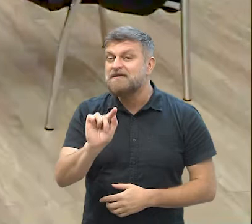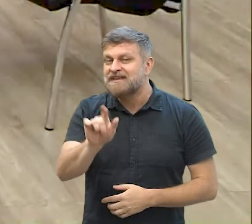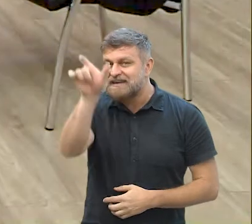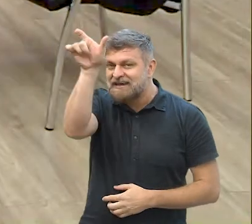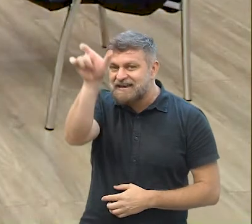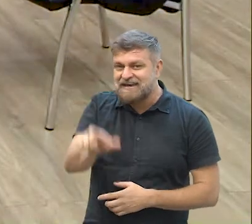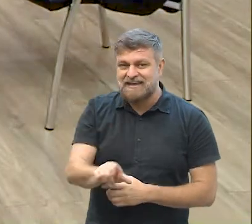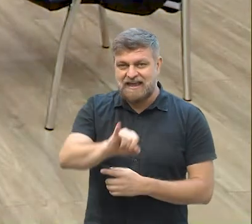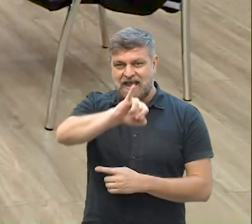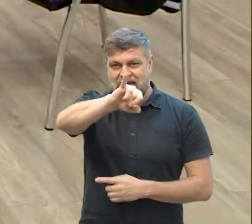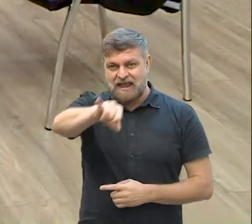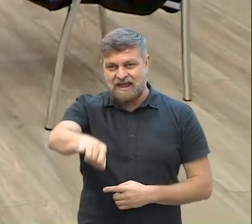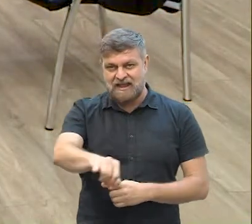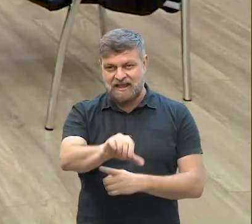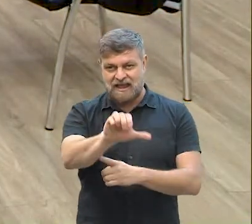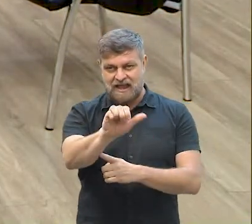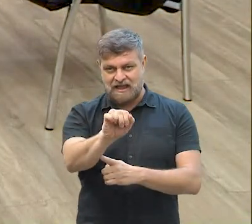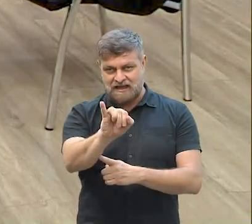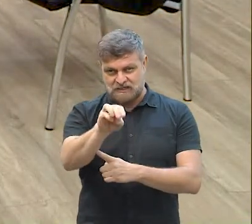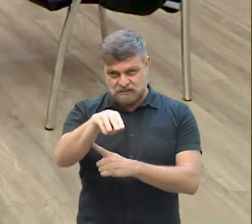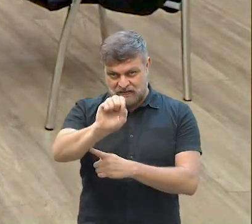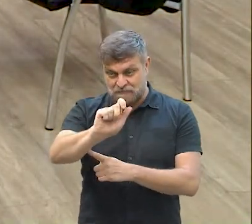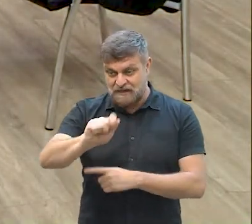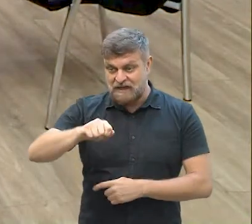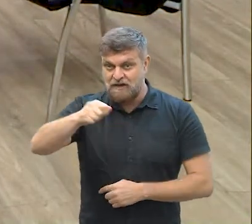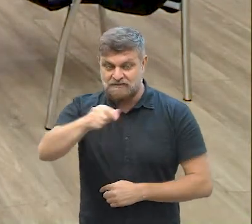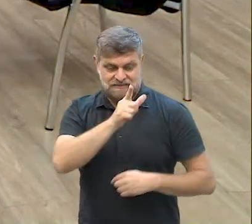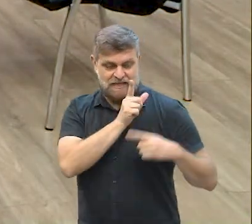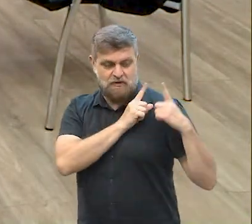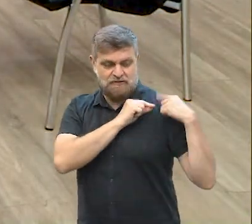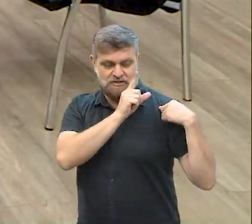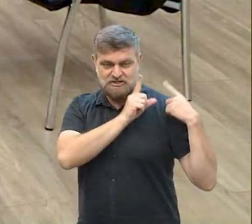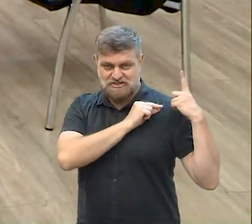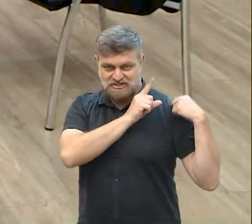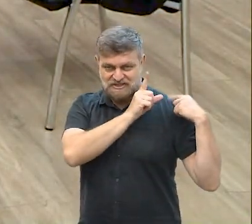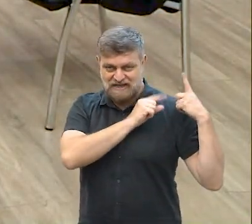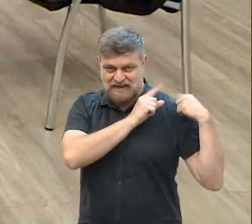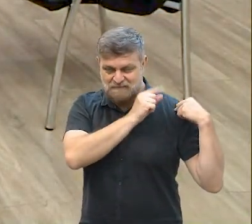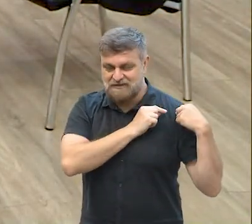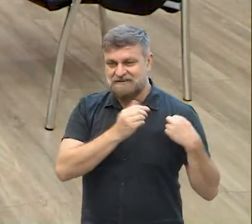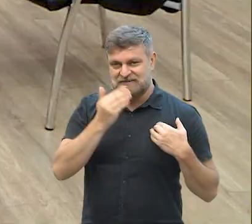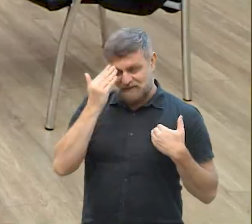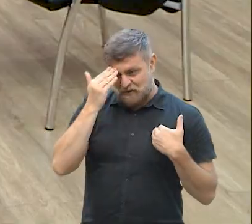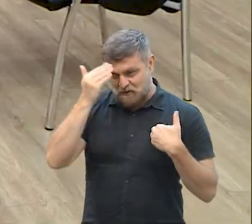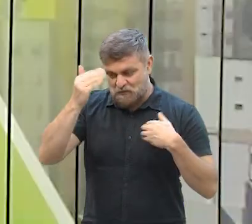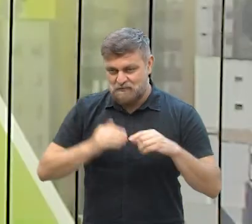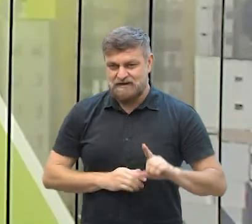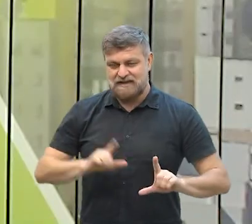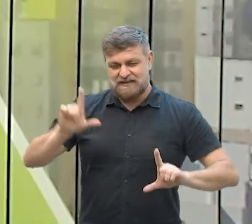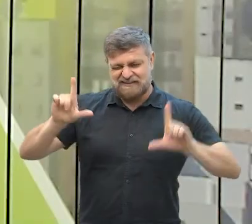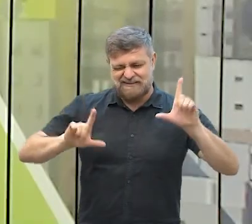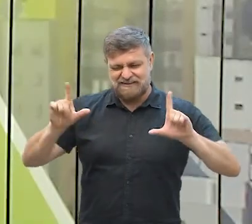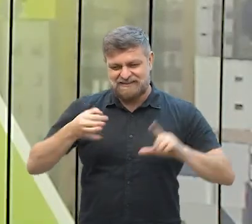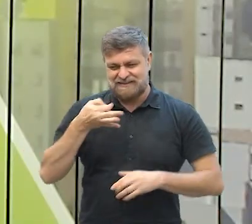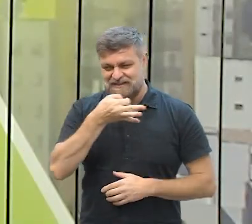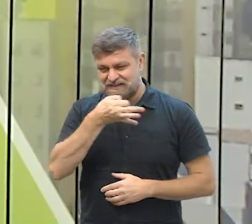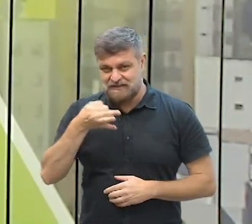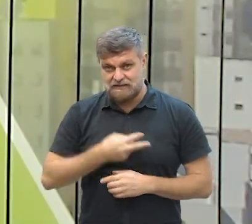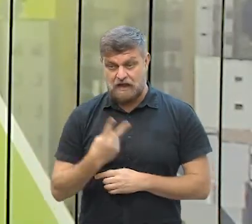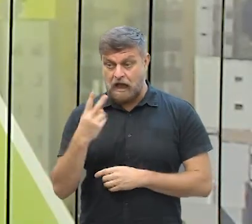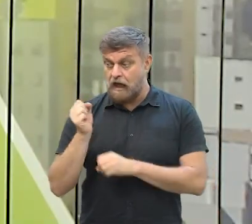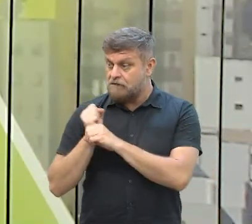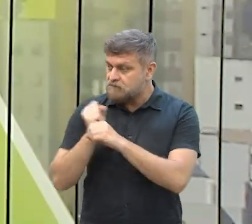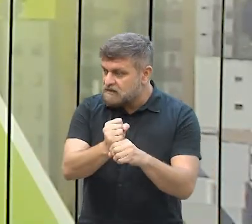Major Jaime, muito obrigado por ter aceito o convite para participar aqui do Perfil. E há mais de 20 anos